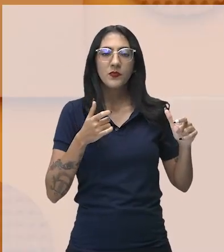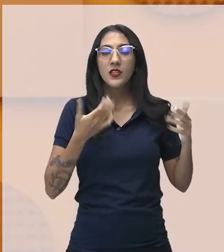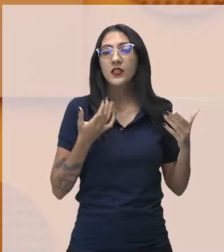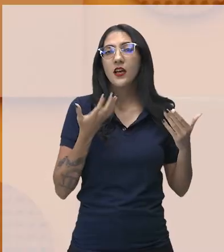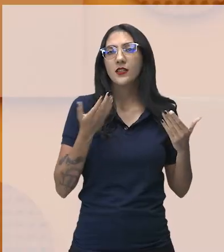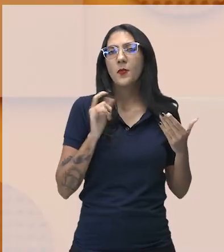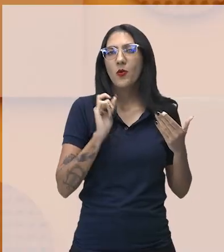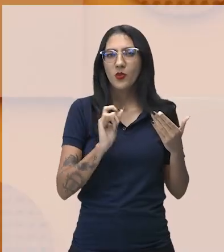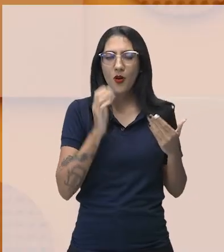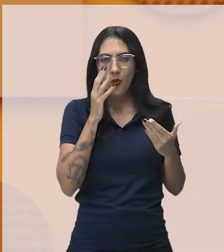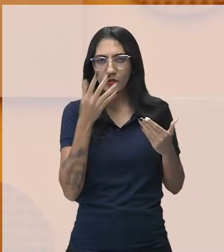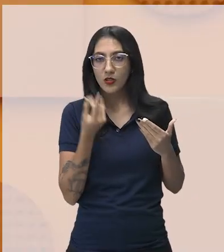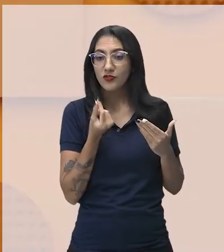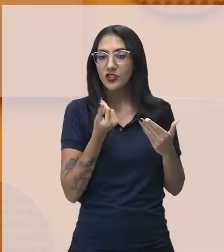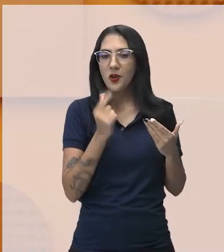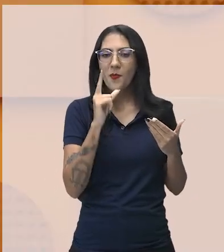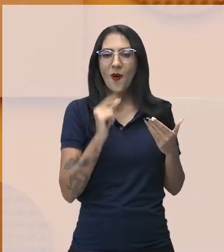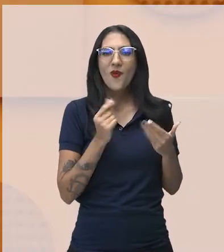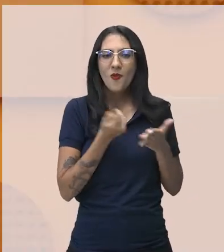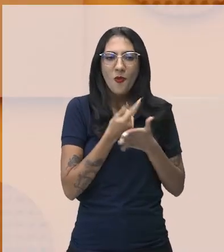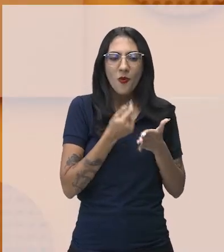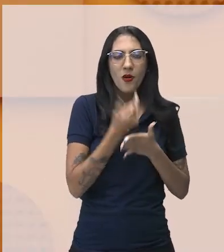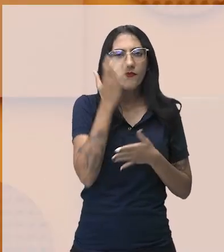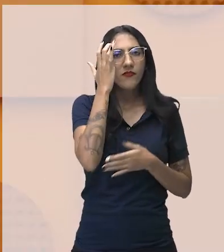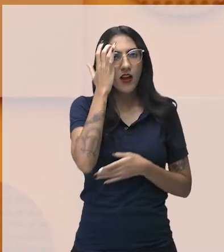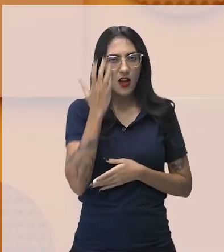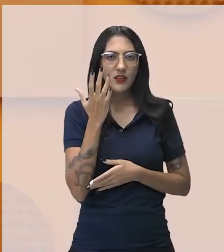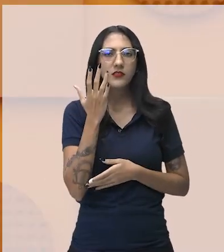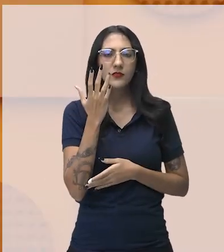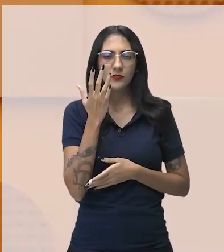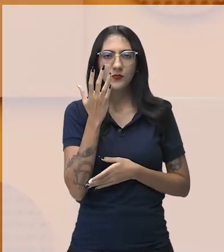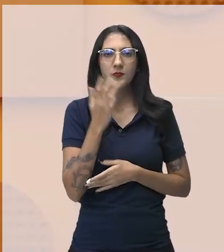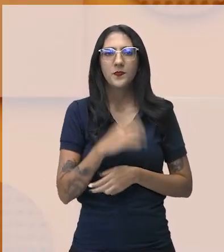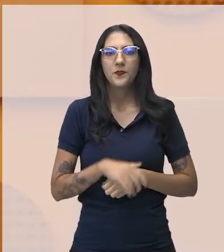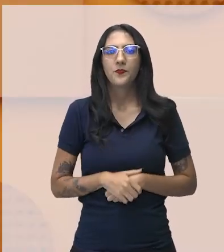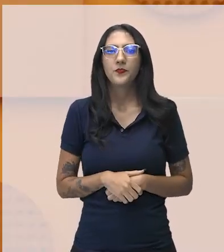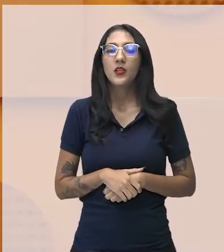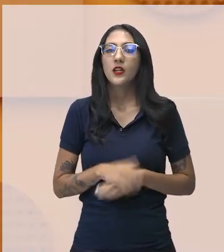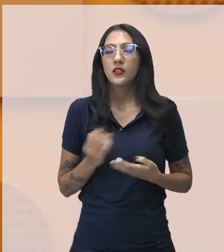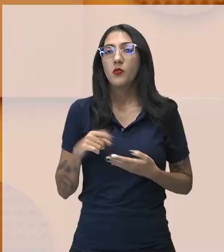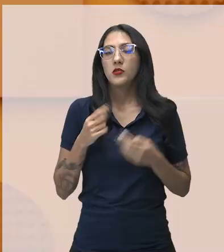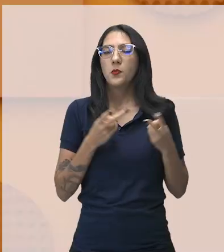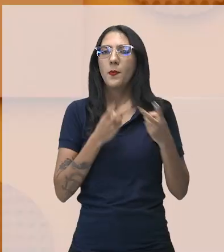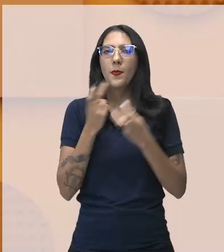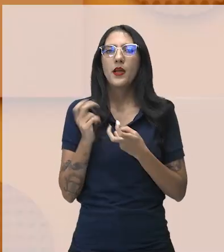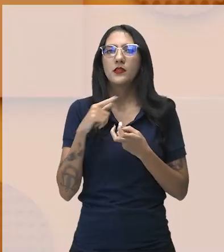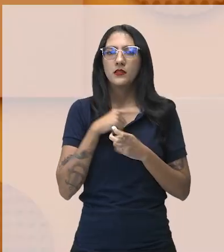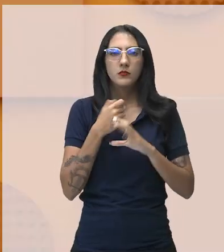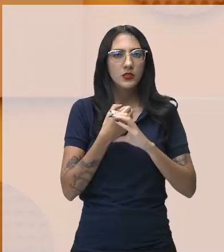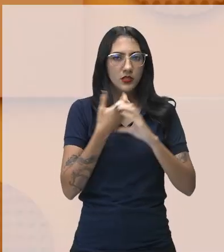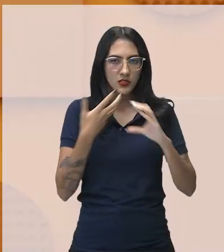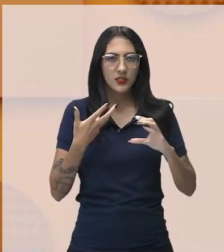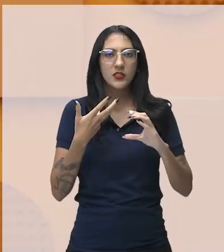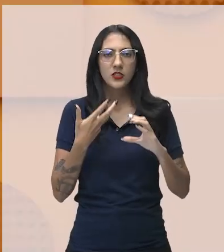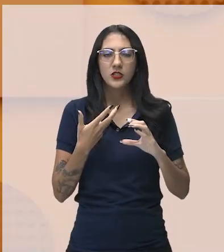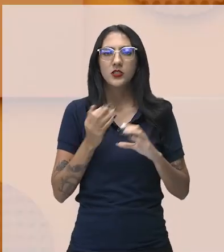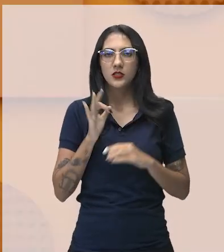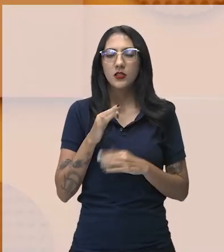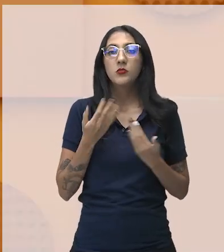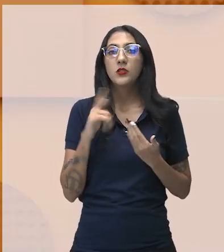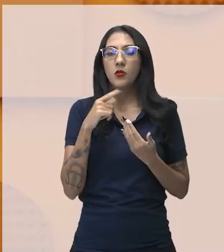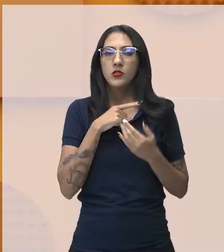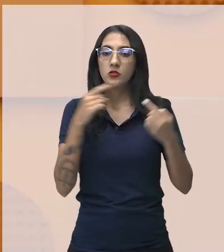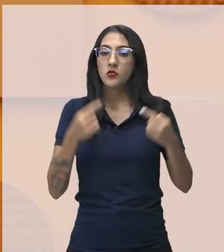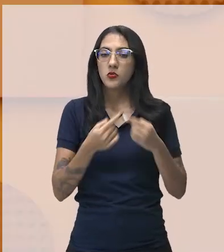que o valor ele baixe. Então, a gente observa essas características no mercado consumidor, tá certo? E isso vai